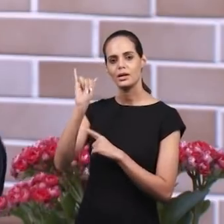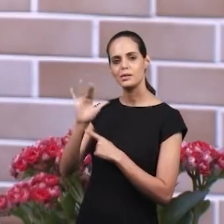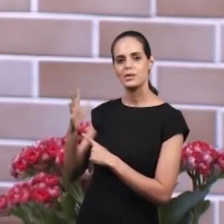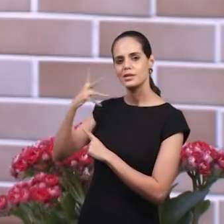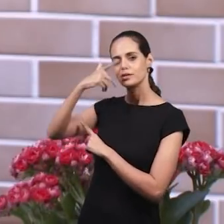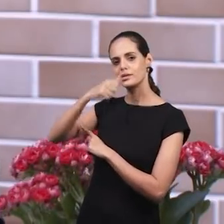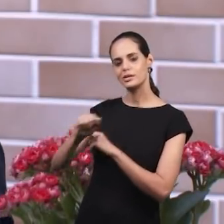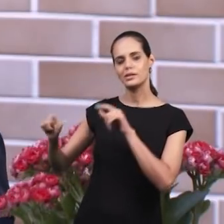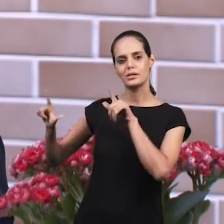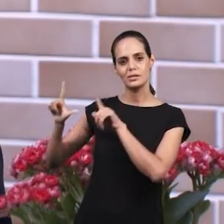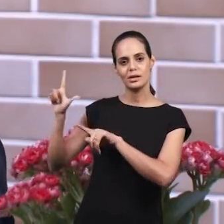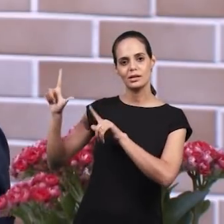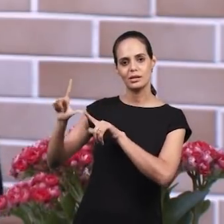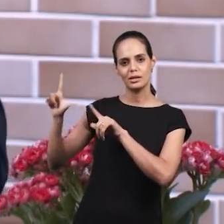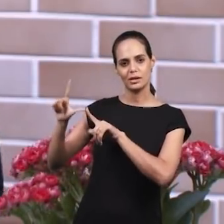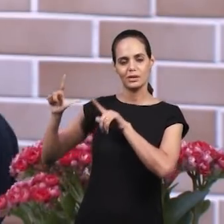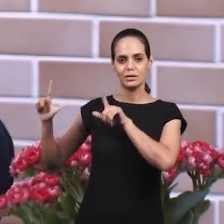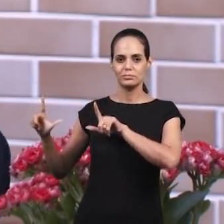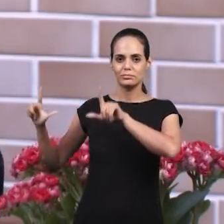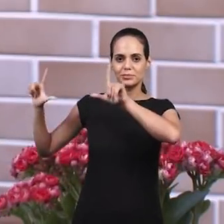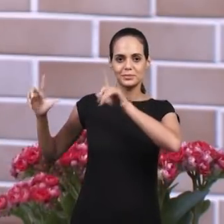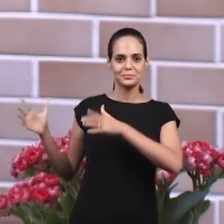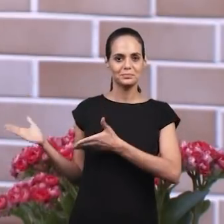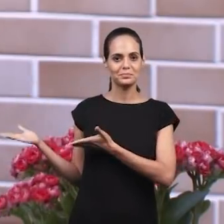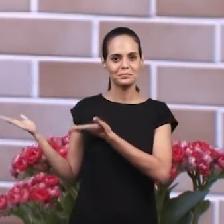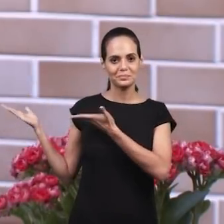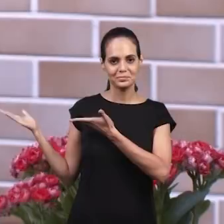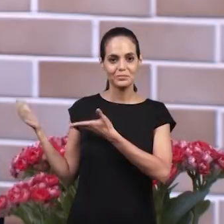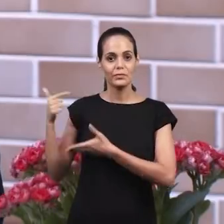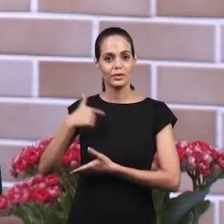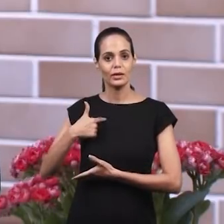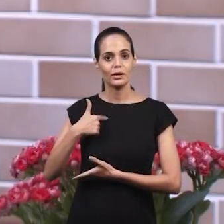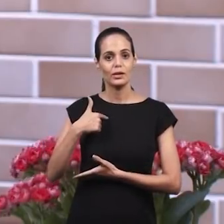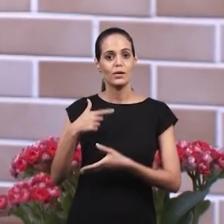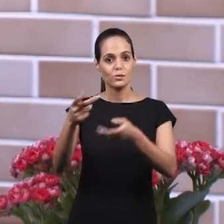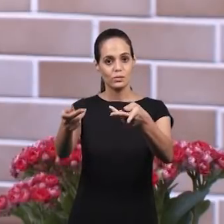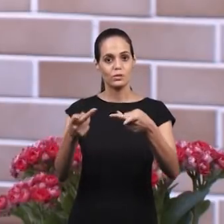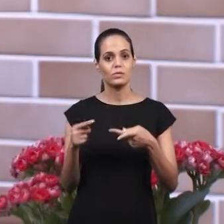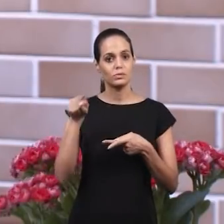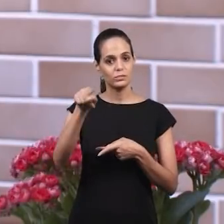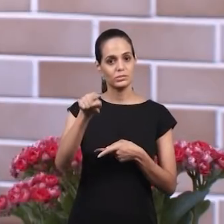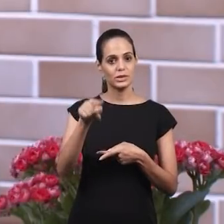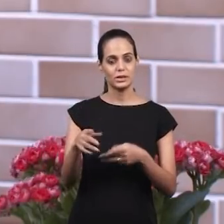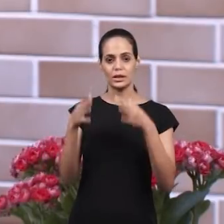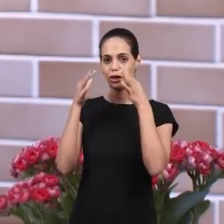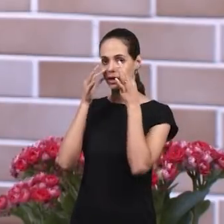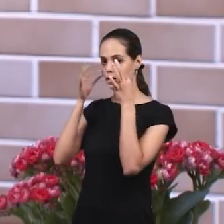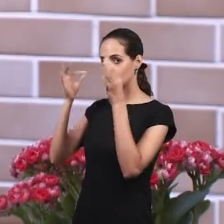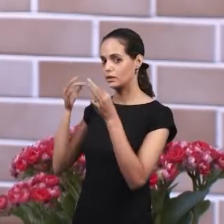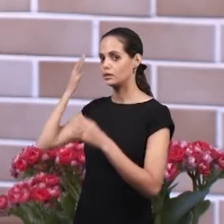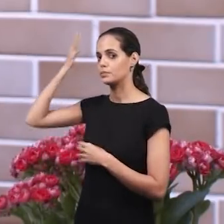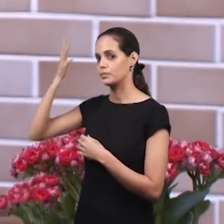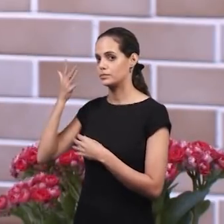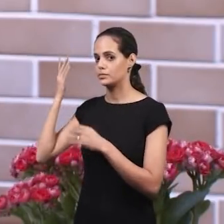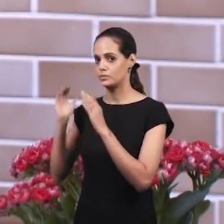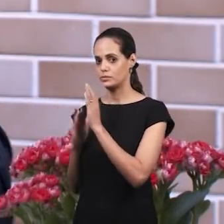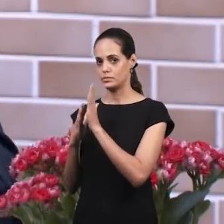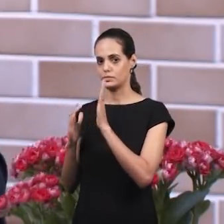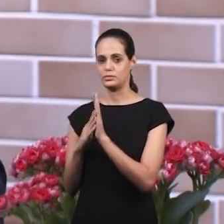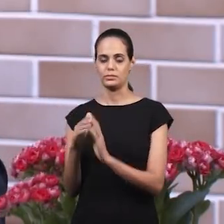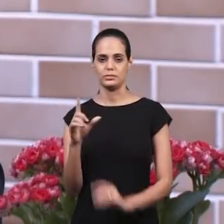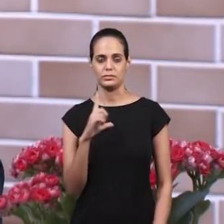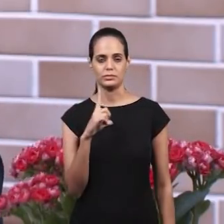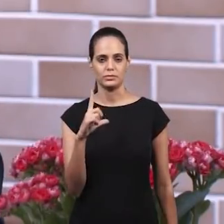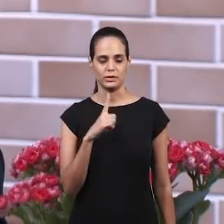belas imagens estarão aparecendo e a letra do louvor também estará aí. E eu convido você a estar atento à mensagem que